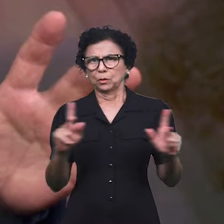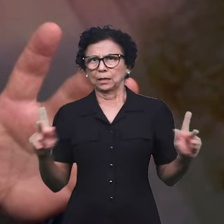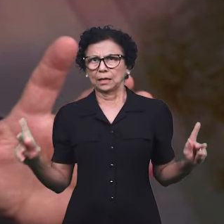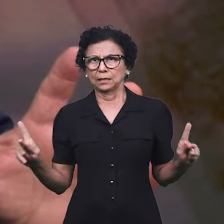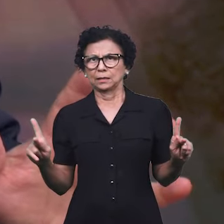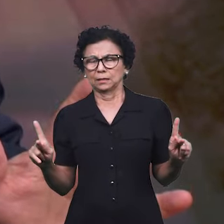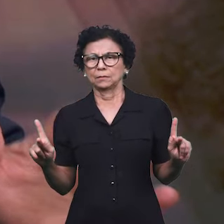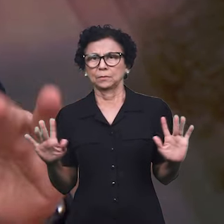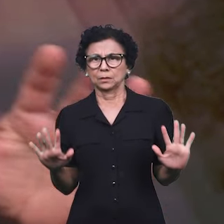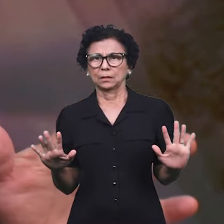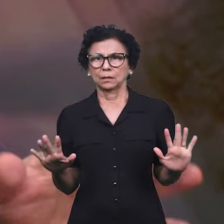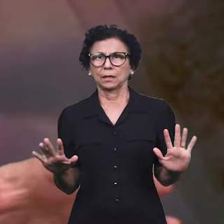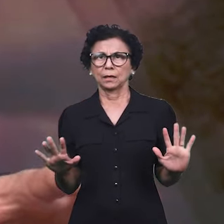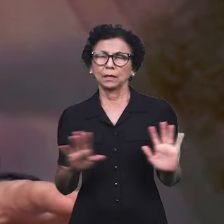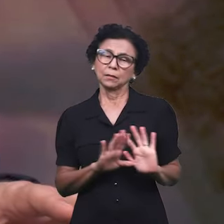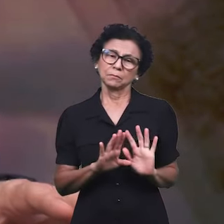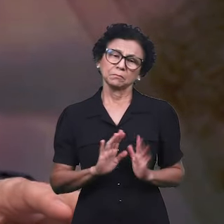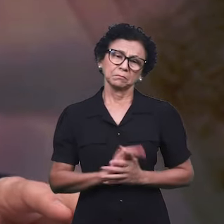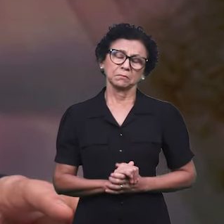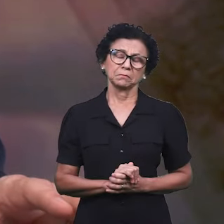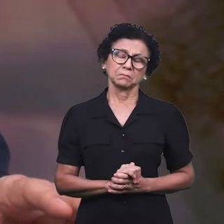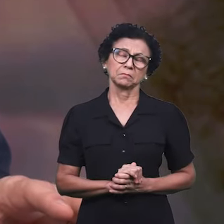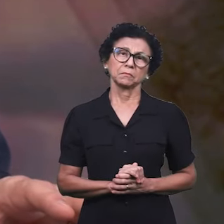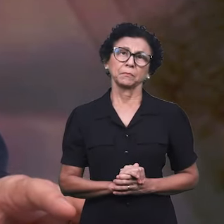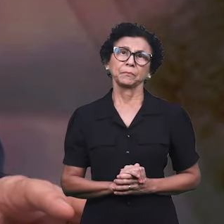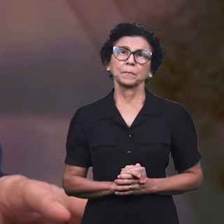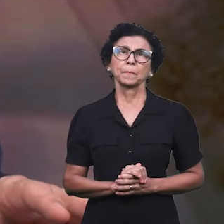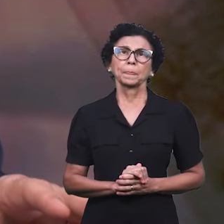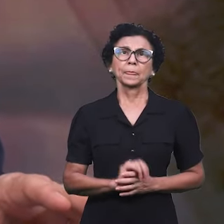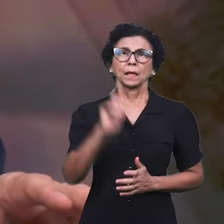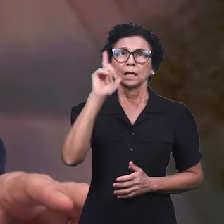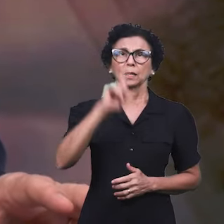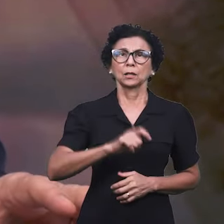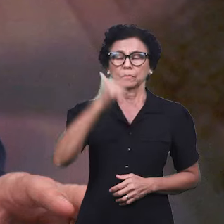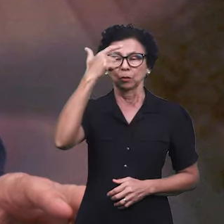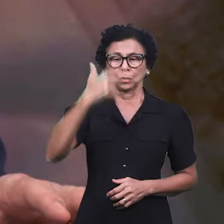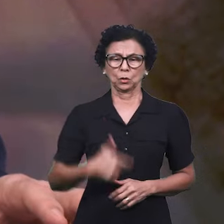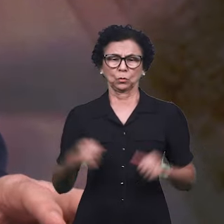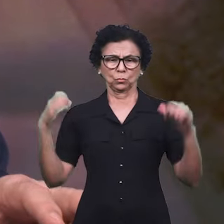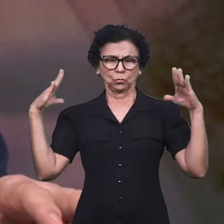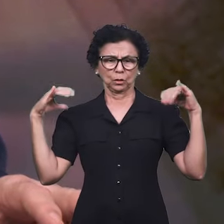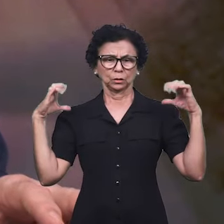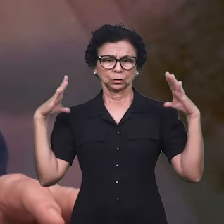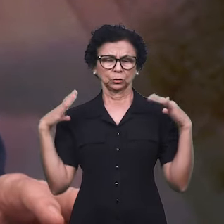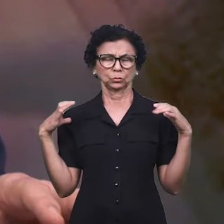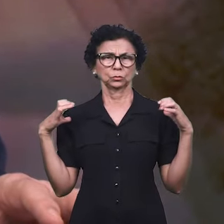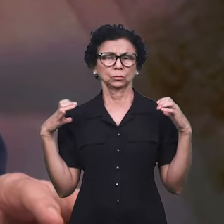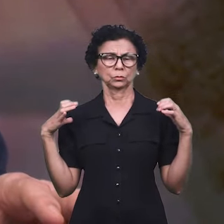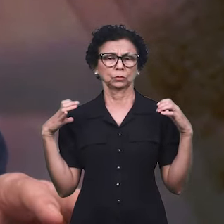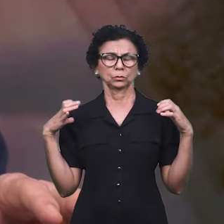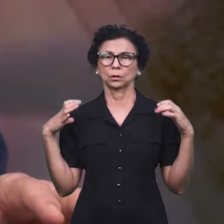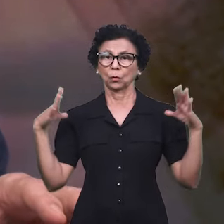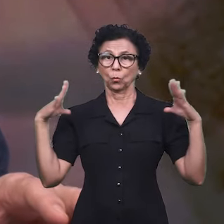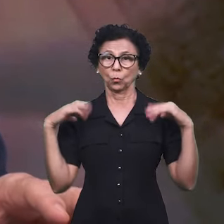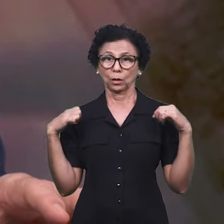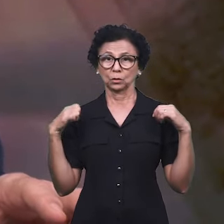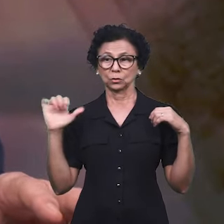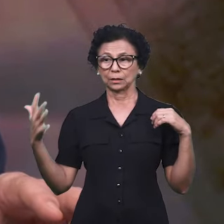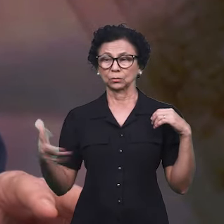anjo, né? Não se prostrar diante dos anjos. Os anjos não aceitam adoração porque eles